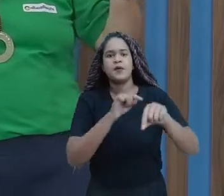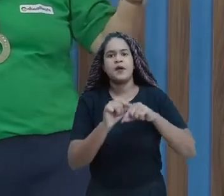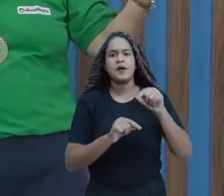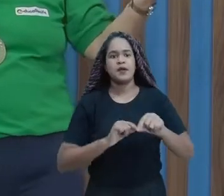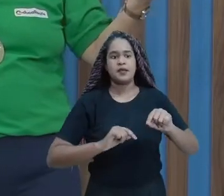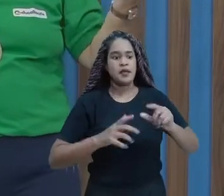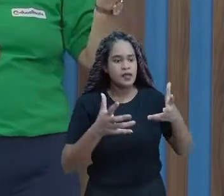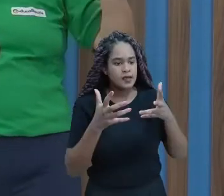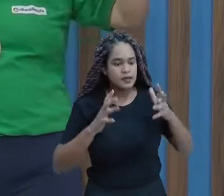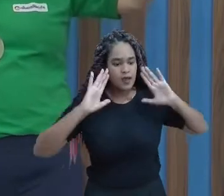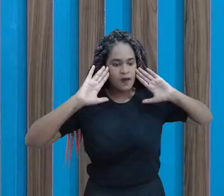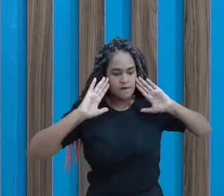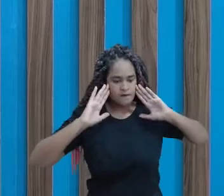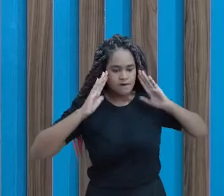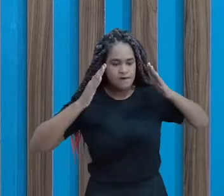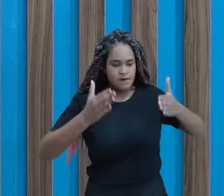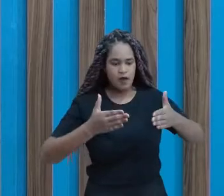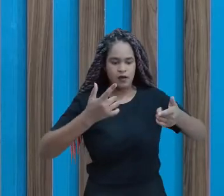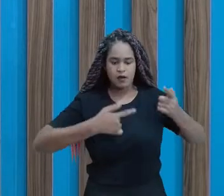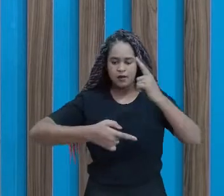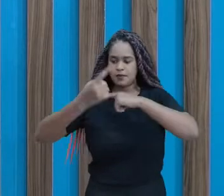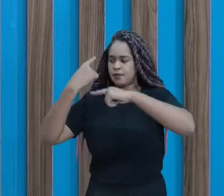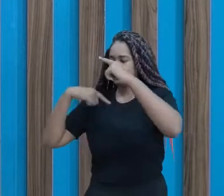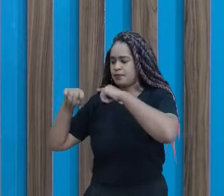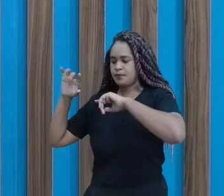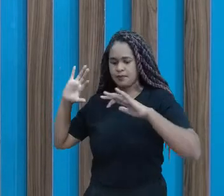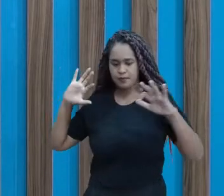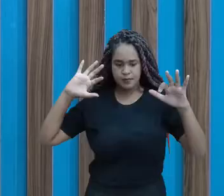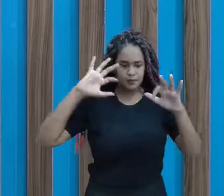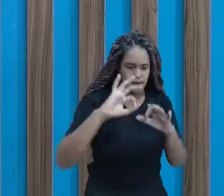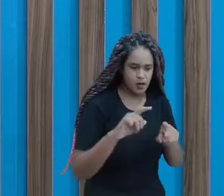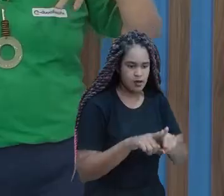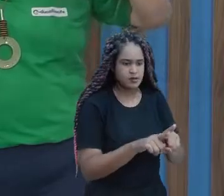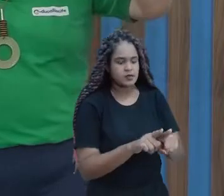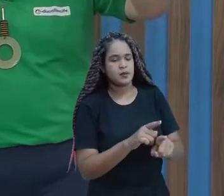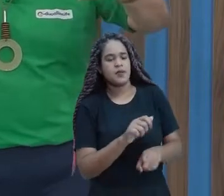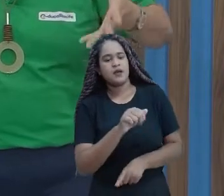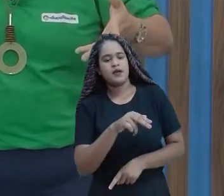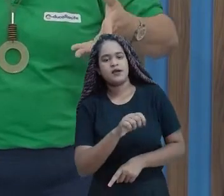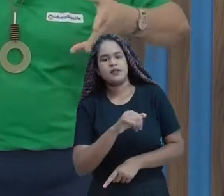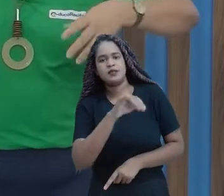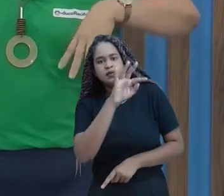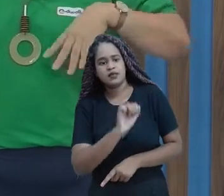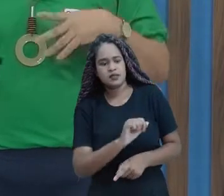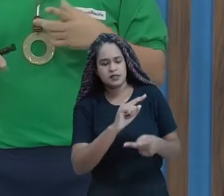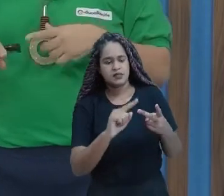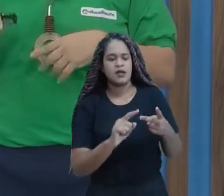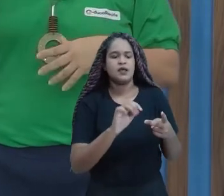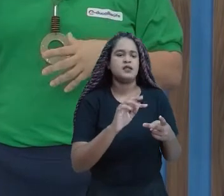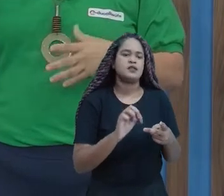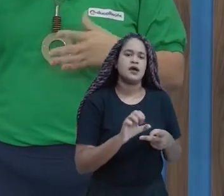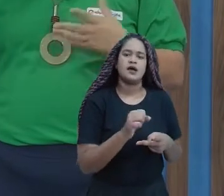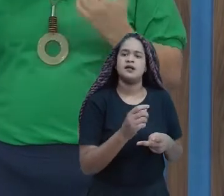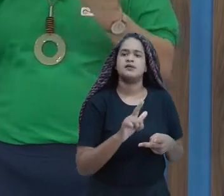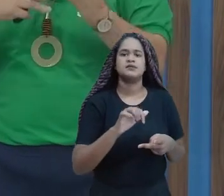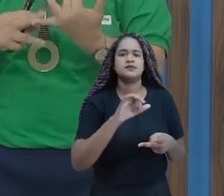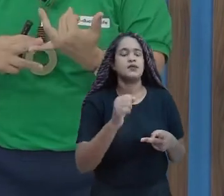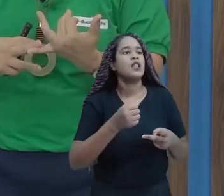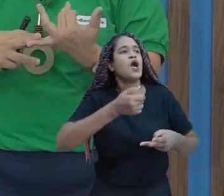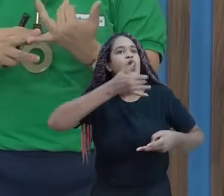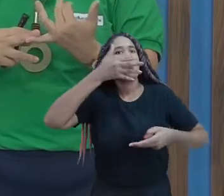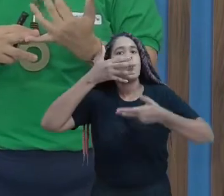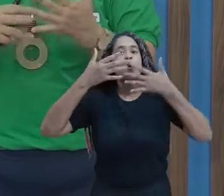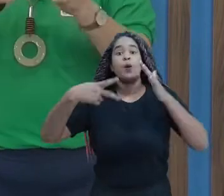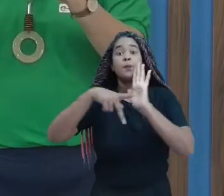para as origens, né, Henrique? Esse movimento do Oswald de Andrade, da Anita Malfatti, da Tarsila, né, que vai buscar as cores